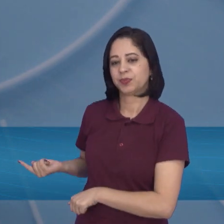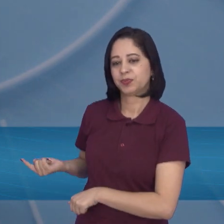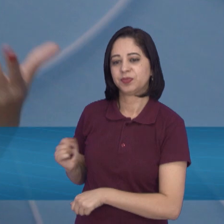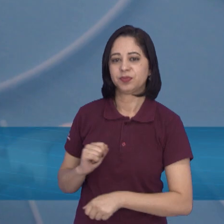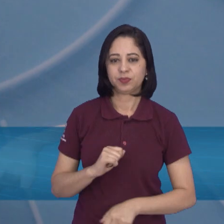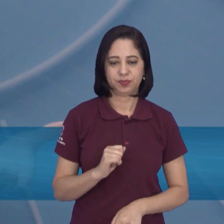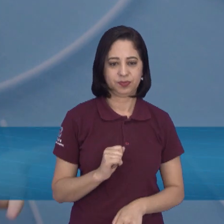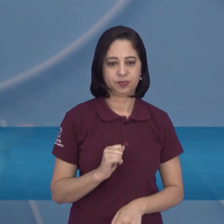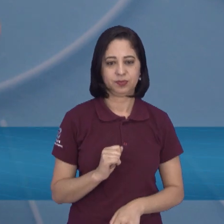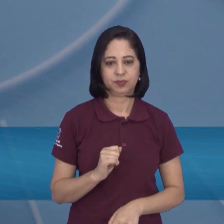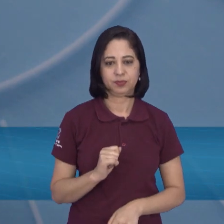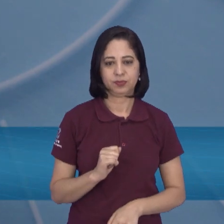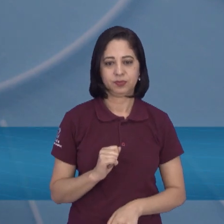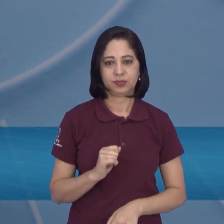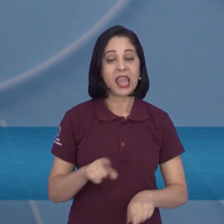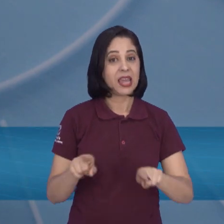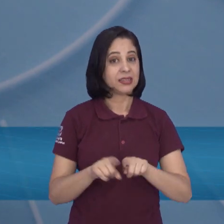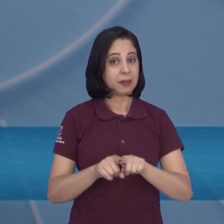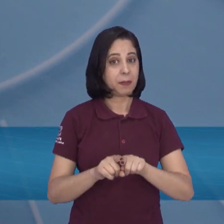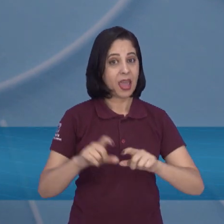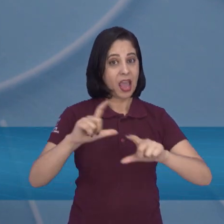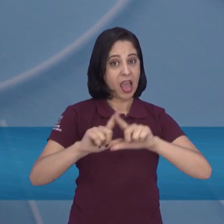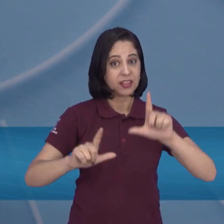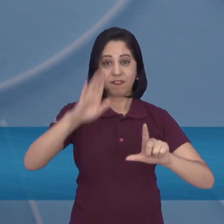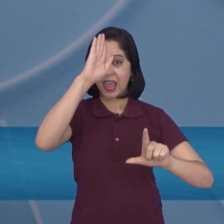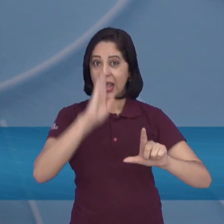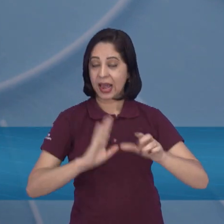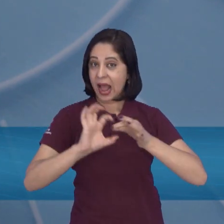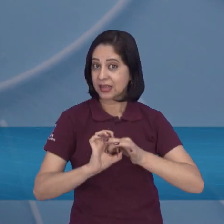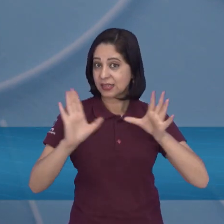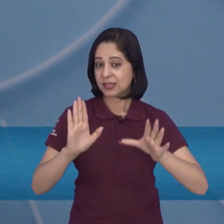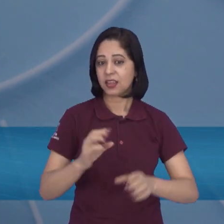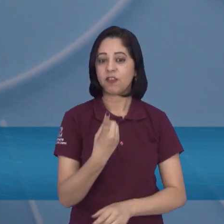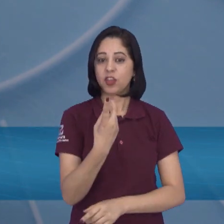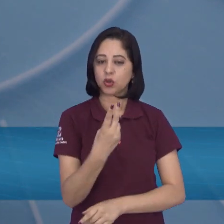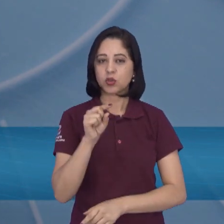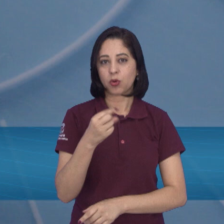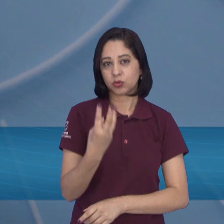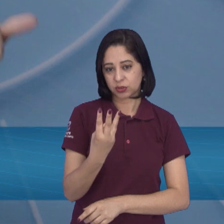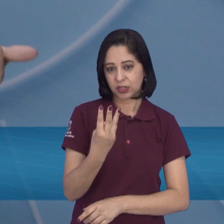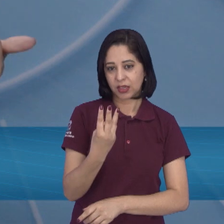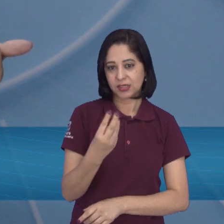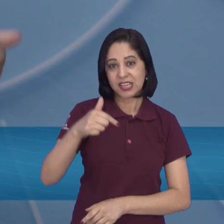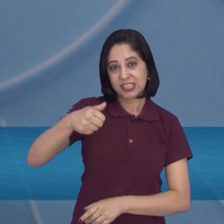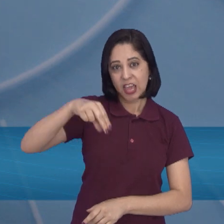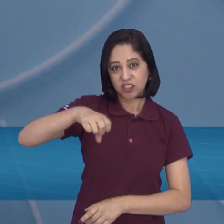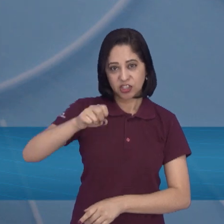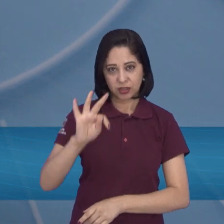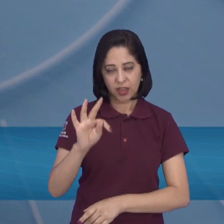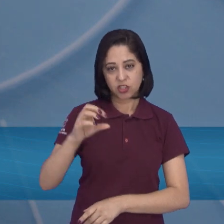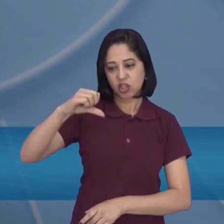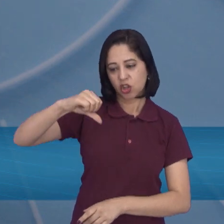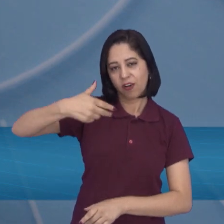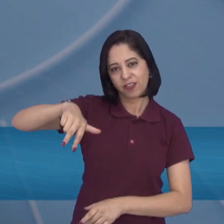youtube.com/@TV Câmara SJC. Podem nos acompanhar também pelo canal 12.3, que é o canal aberto, 7 da NET e o